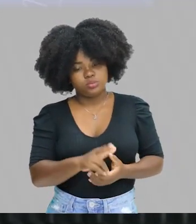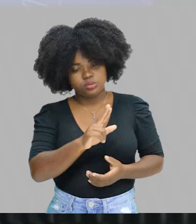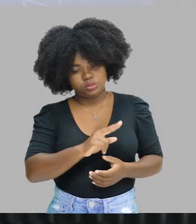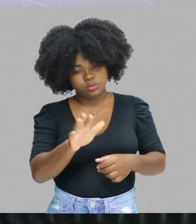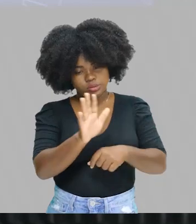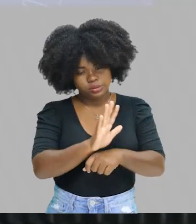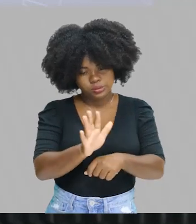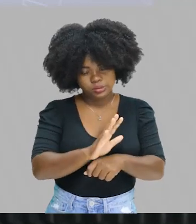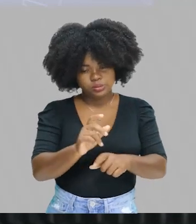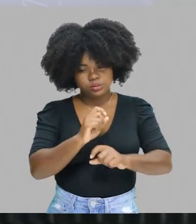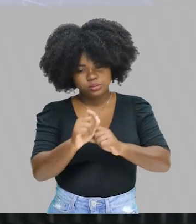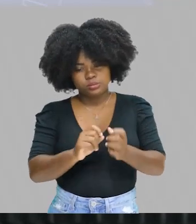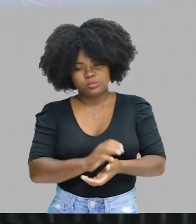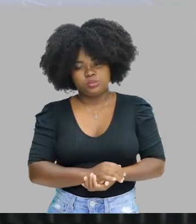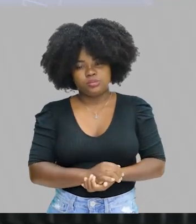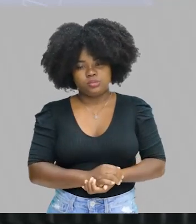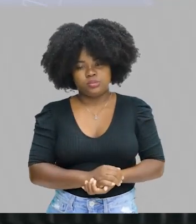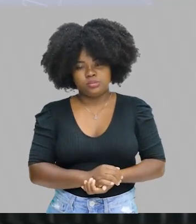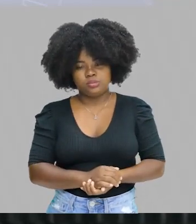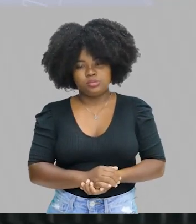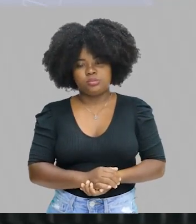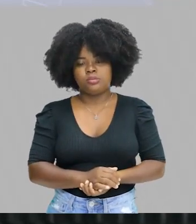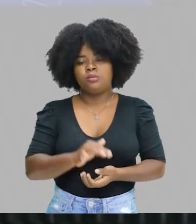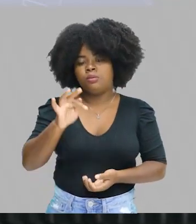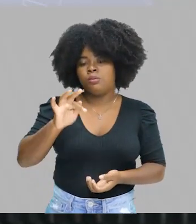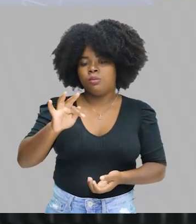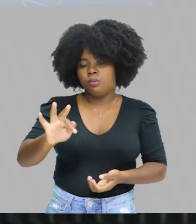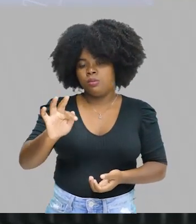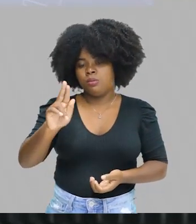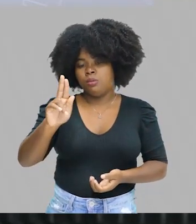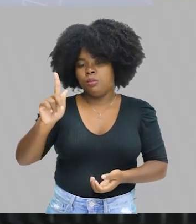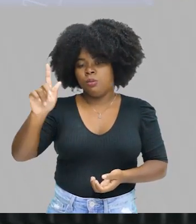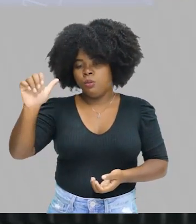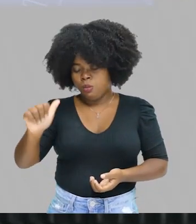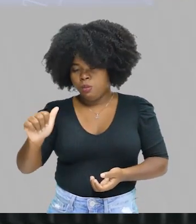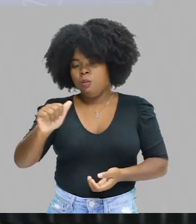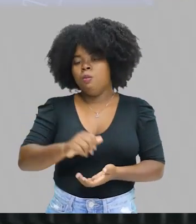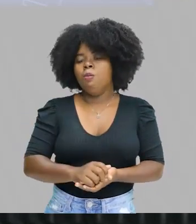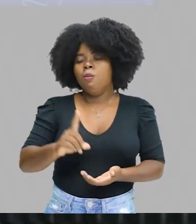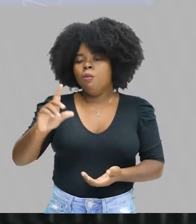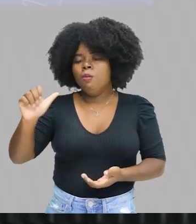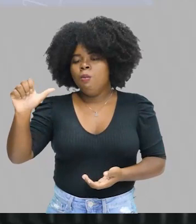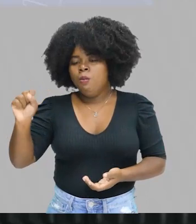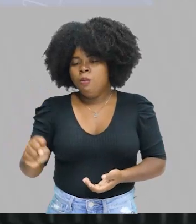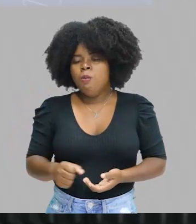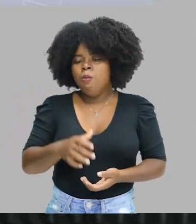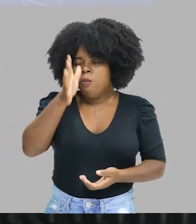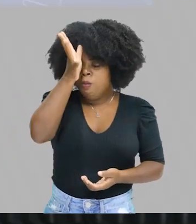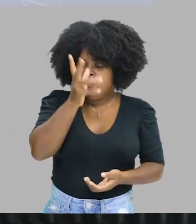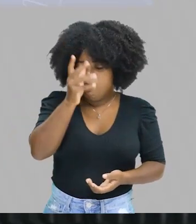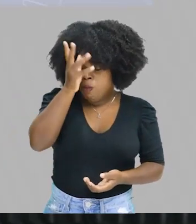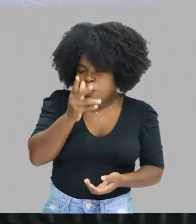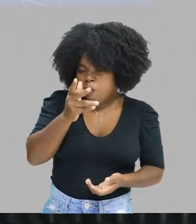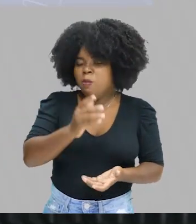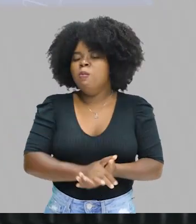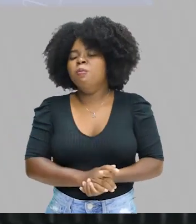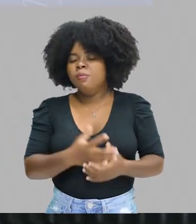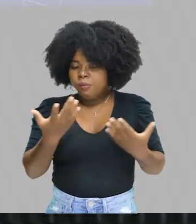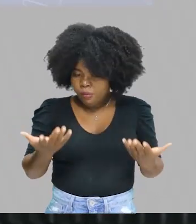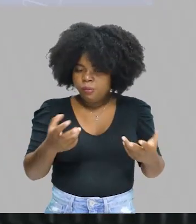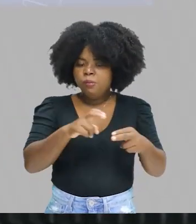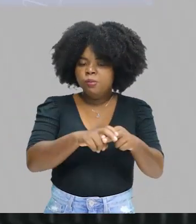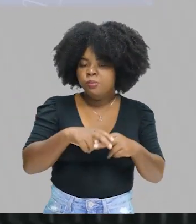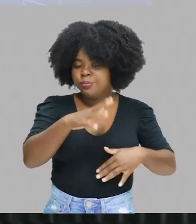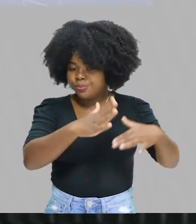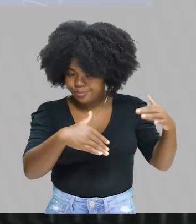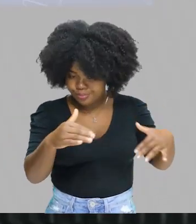em stop motion. Lembra? Já assistiram Fuga das Galinhas? Pois é, os bonequinhos todos são feitos de massinhas, só que não é a massa de modelar que a gente conhece, é uma